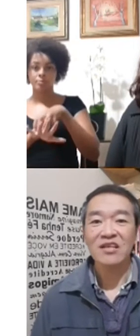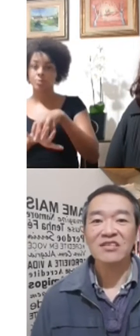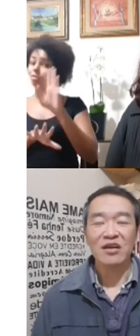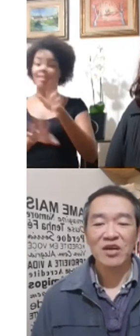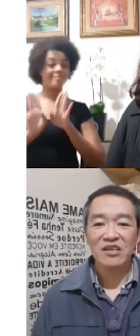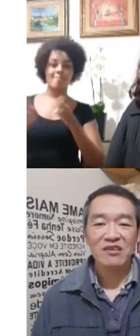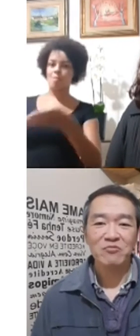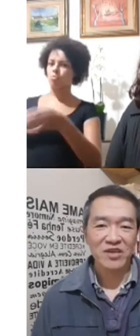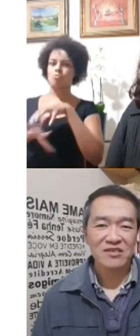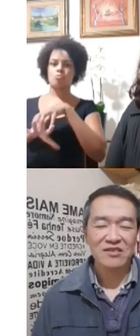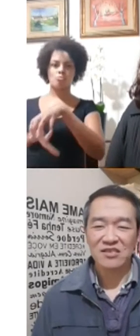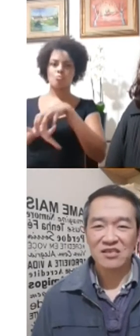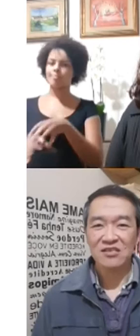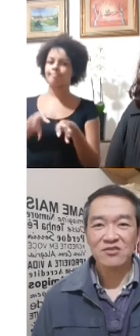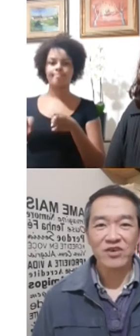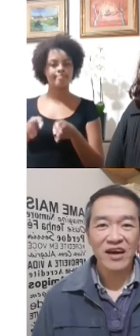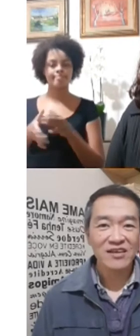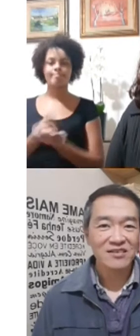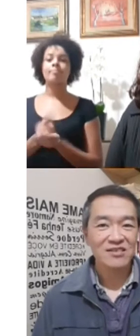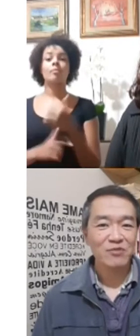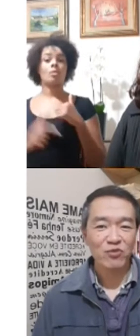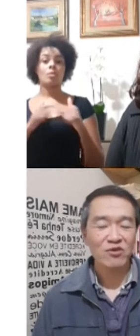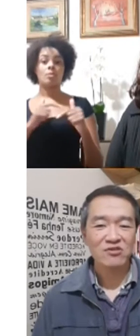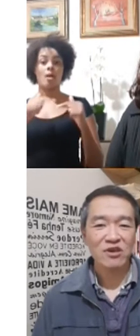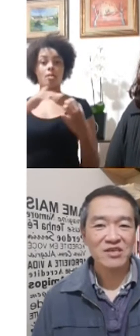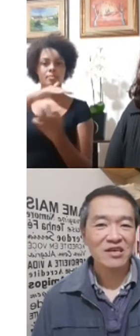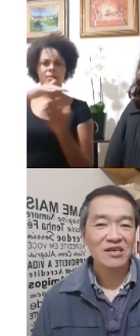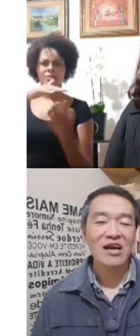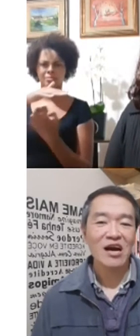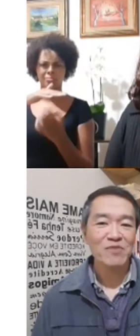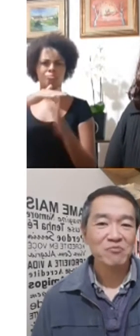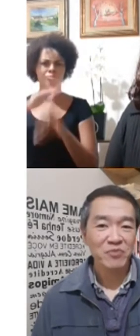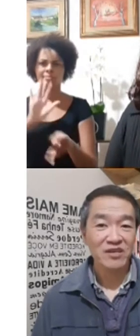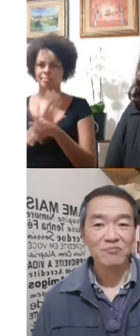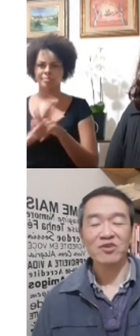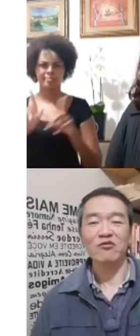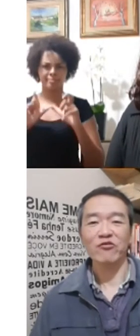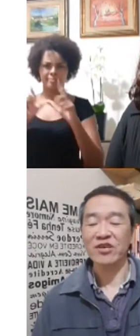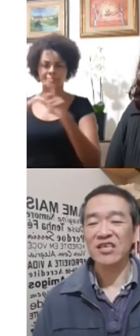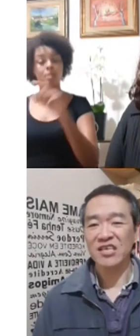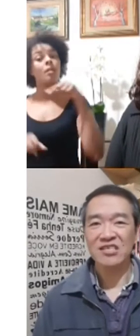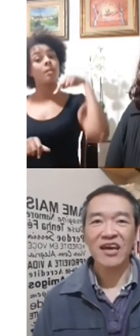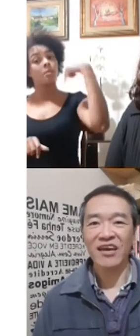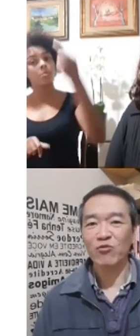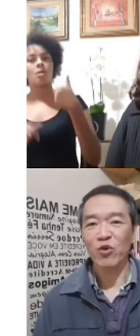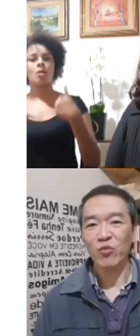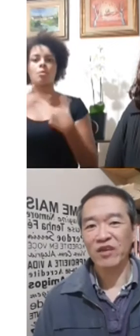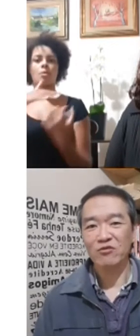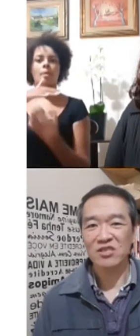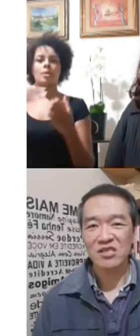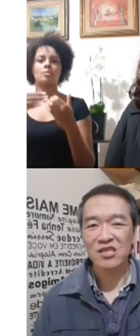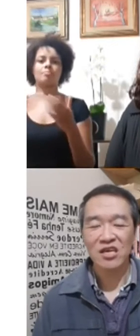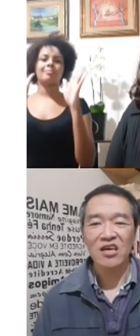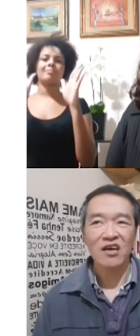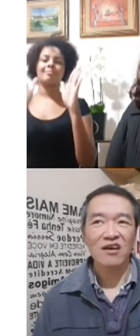acessível. Trabalhei em empresas, agências de viagens e depois eu abria a minha empresa, porque eu vi que já era o